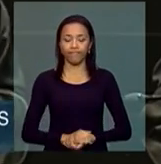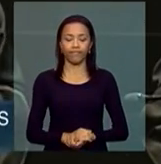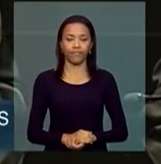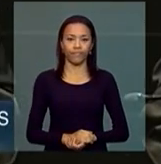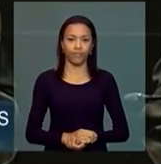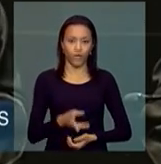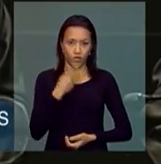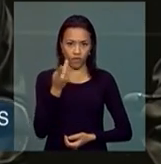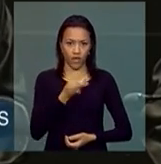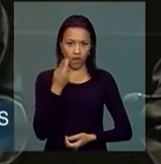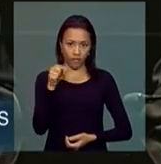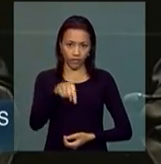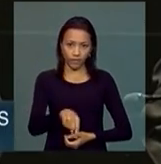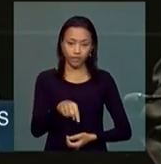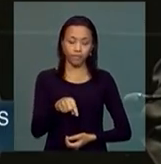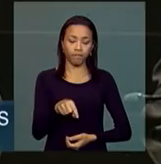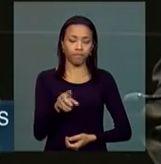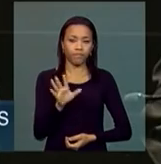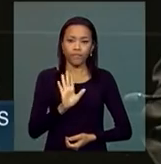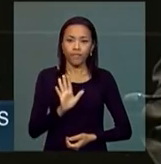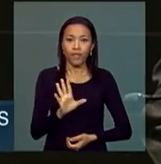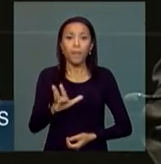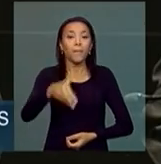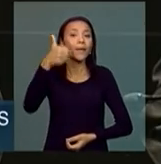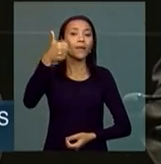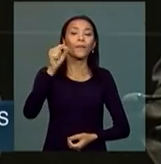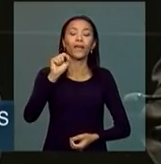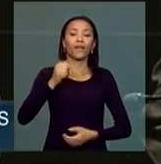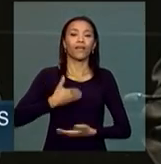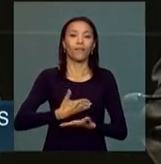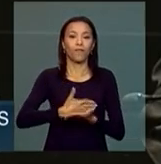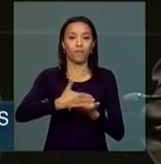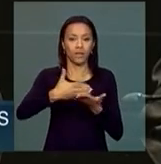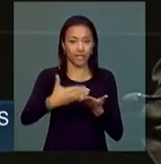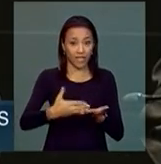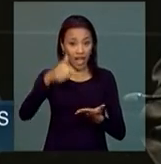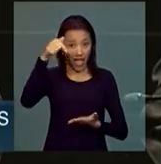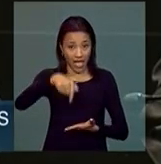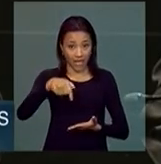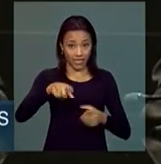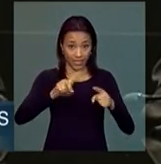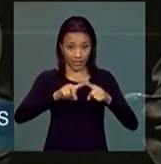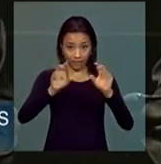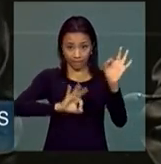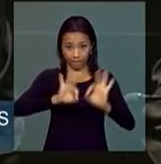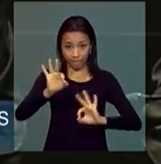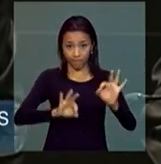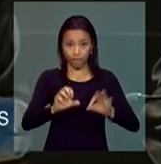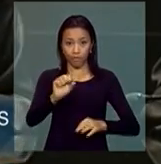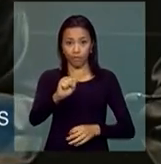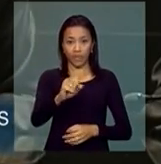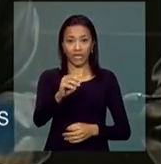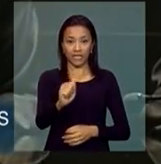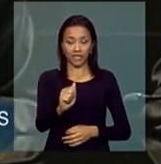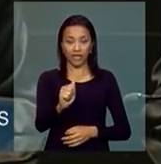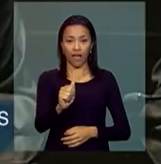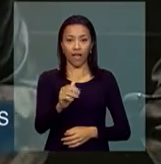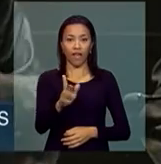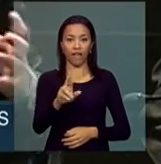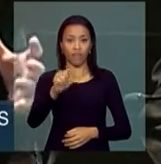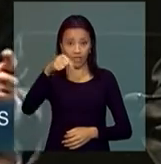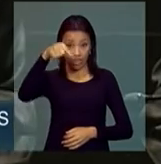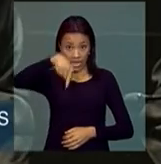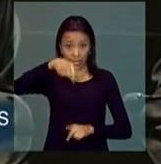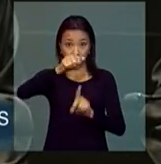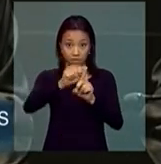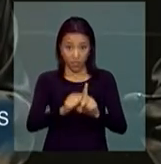diria, Osmar, que nada melhor do que a gente começar essa safra, esse mês de julho,